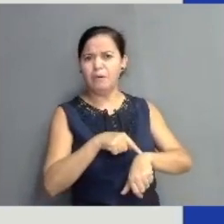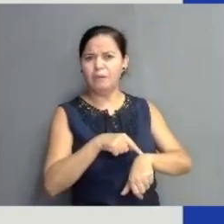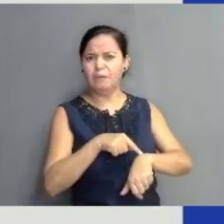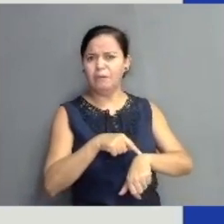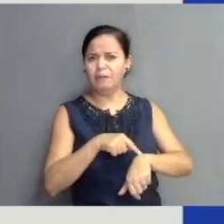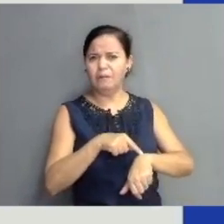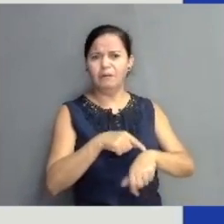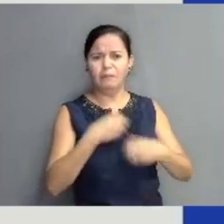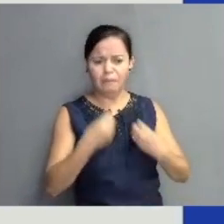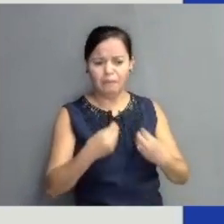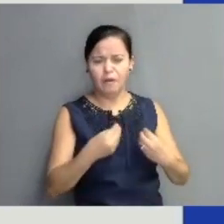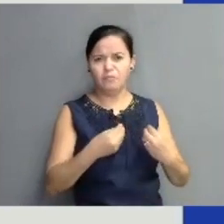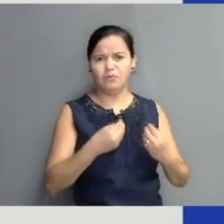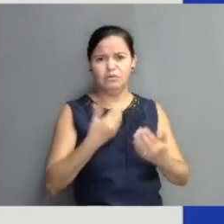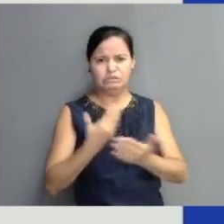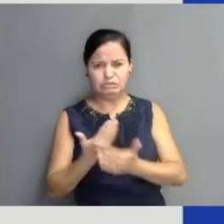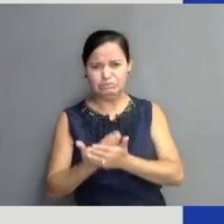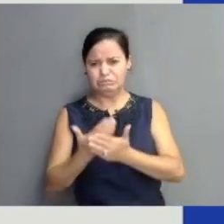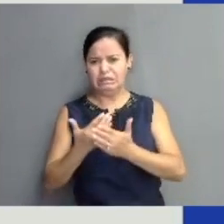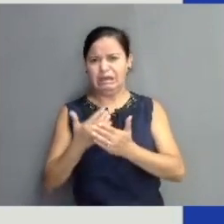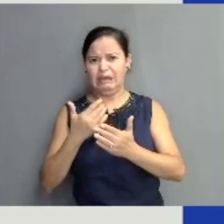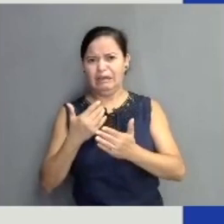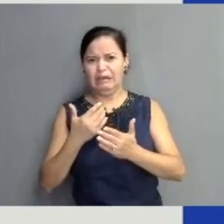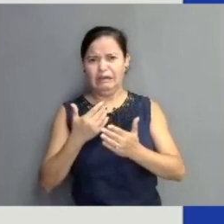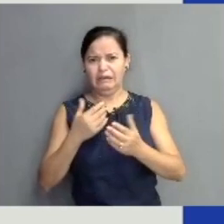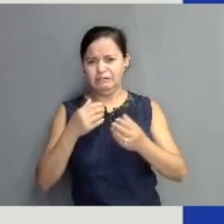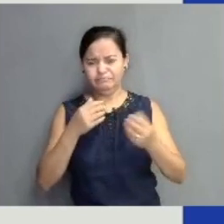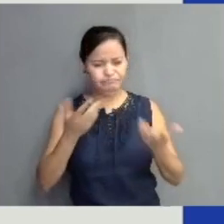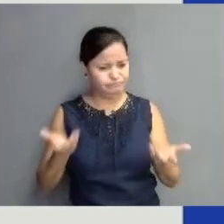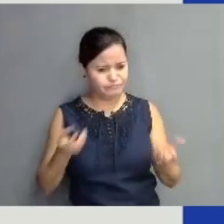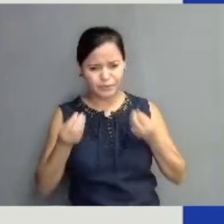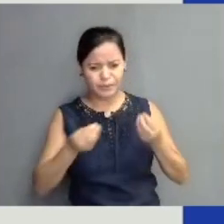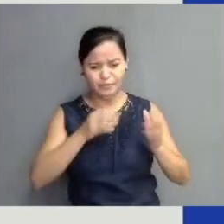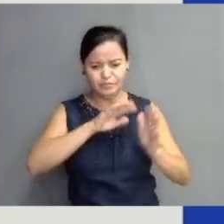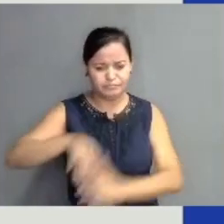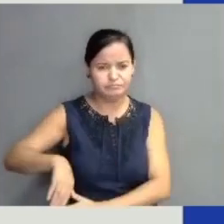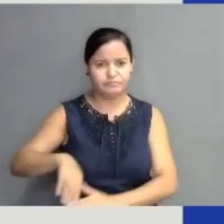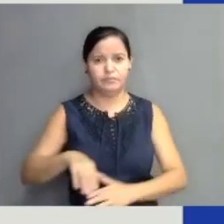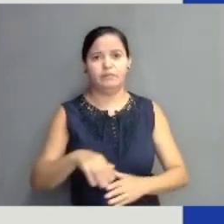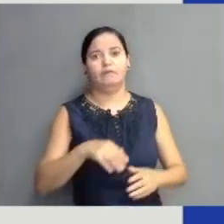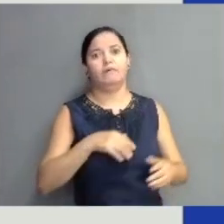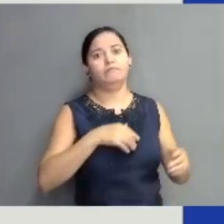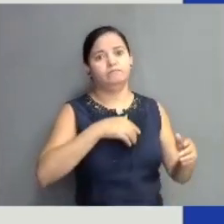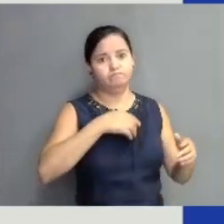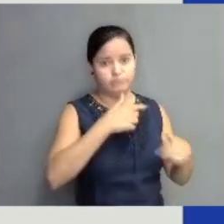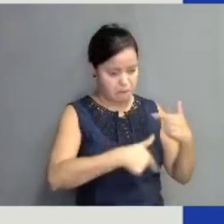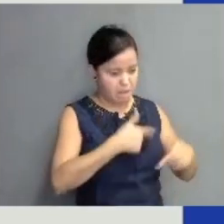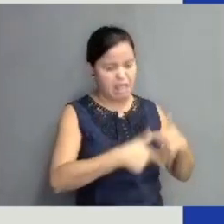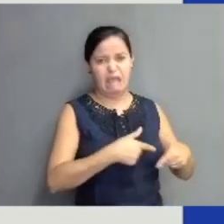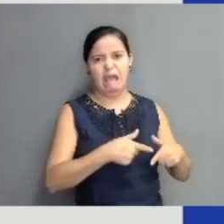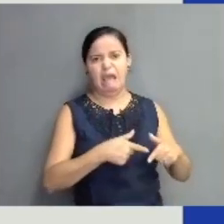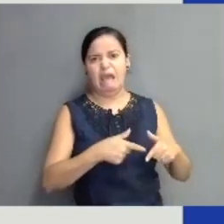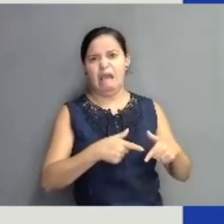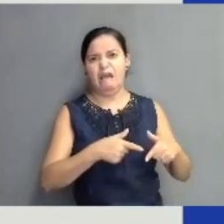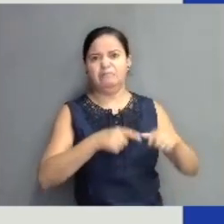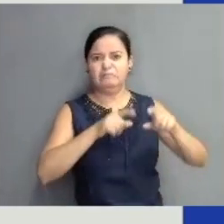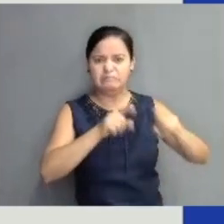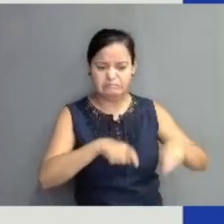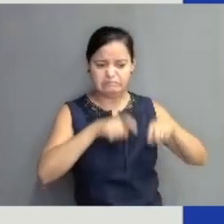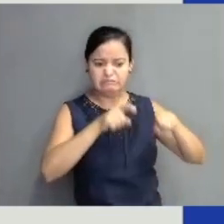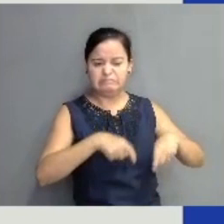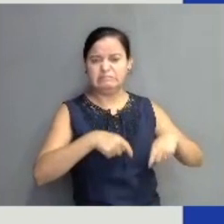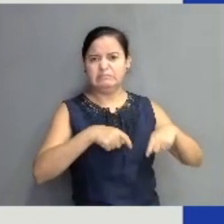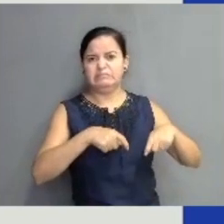que trabalham, em vez de papel e lápis, usam enxadas e pás. Em vez de conviver com